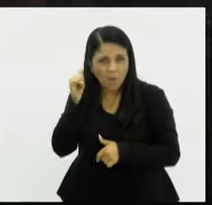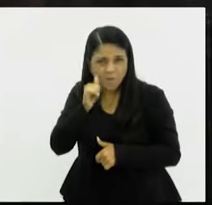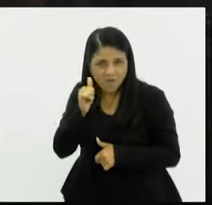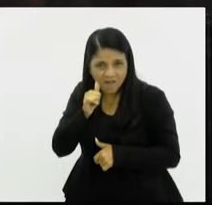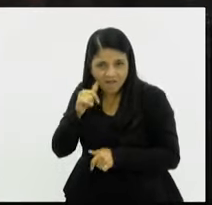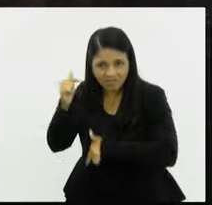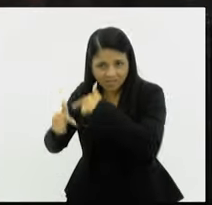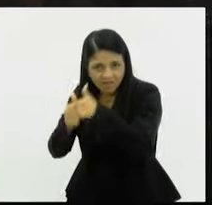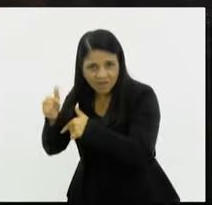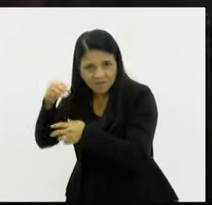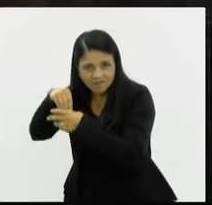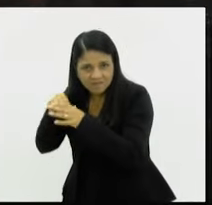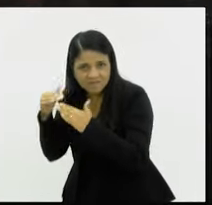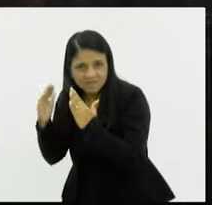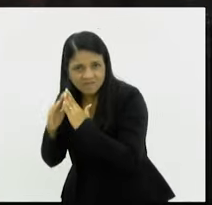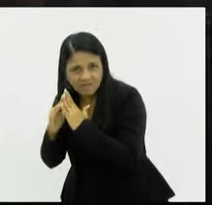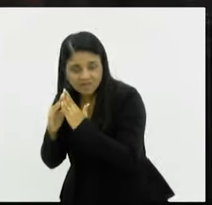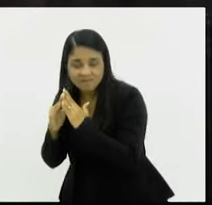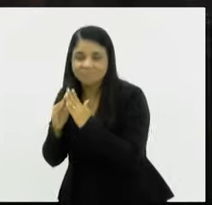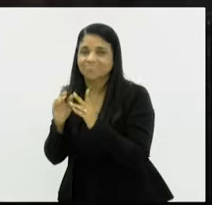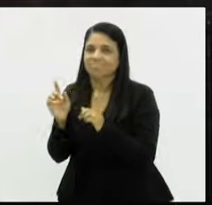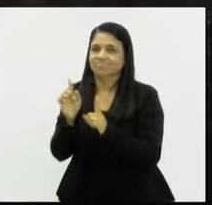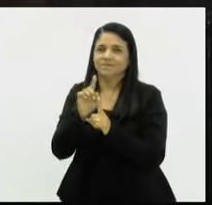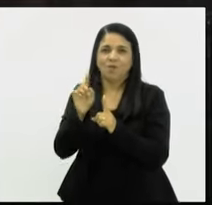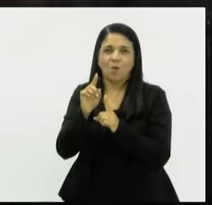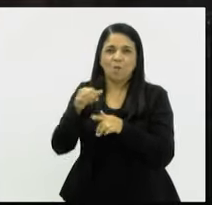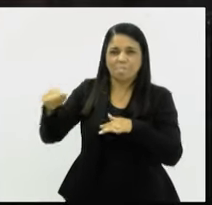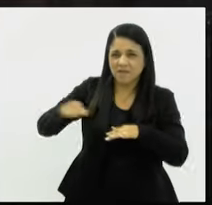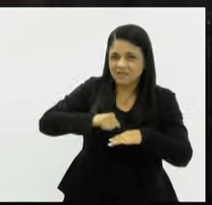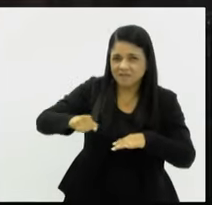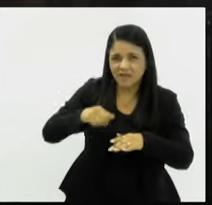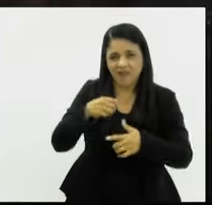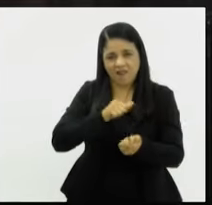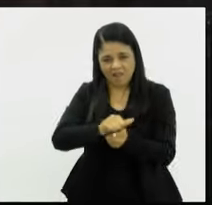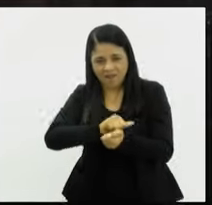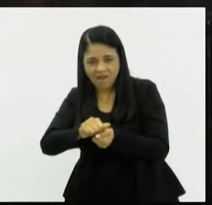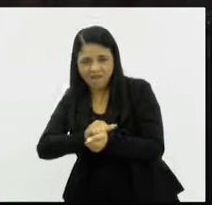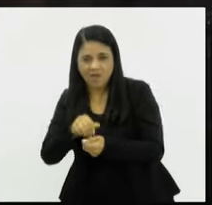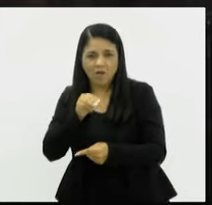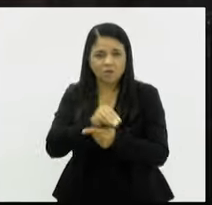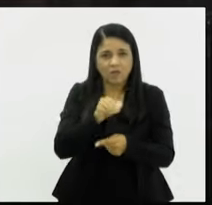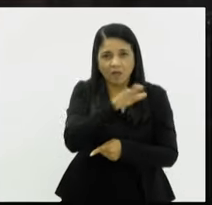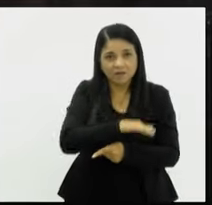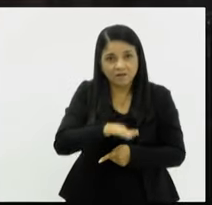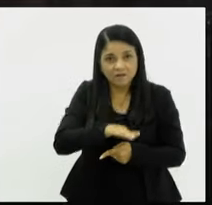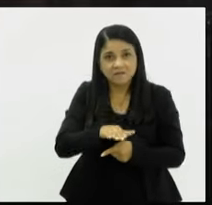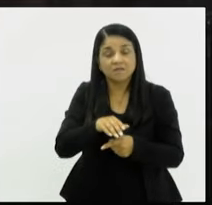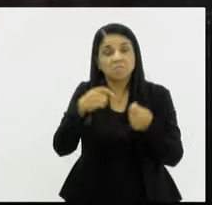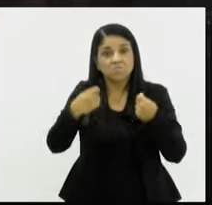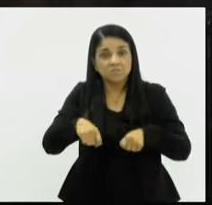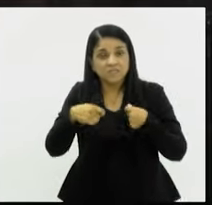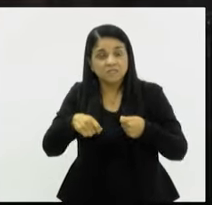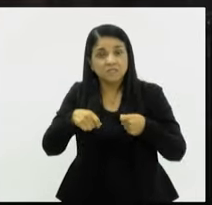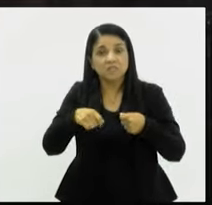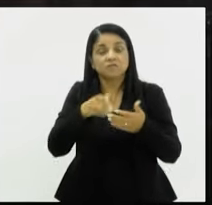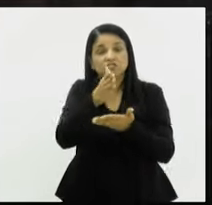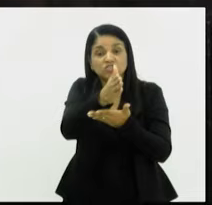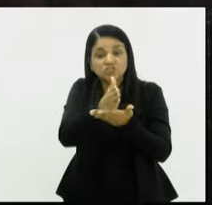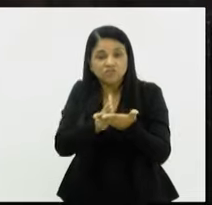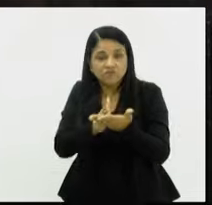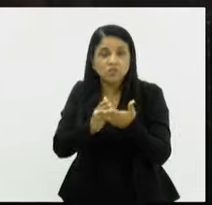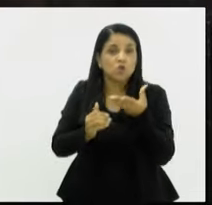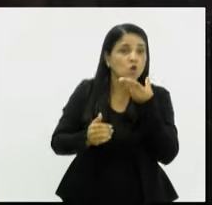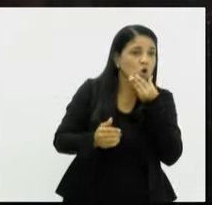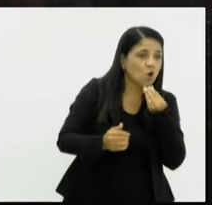as tarefas que têm dentro das suas casas, como passar, lavar, cuidar de criança. Essas são tarefas que precisam ser divididas